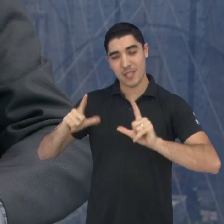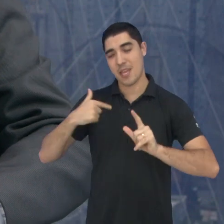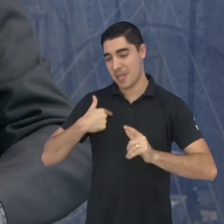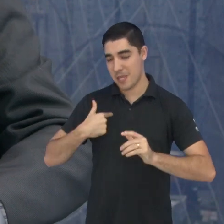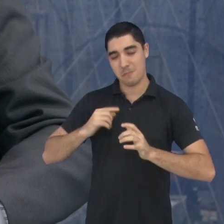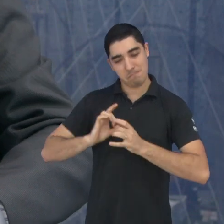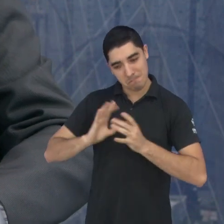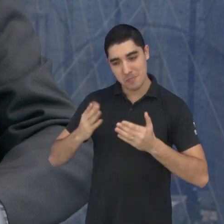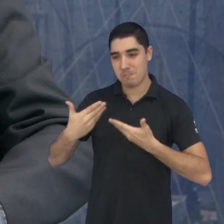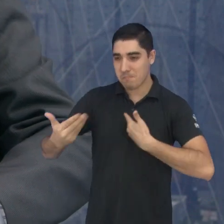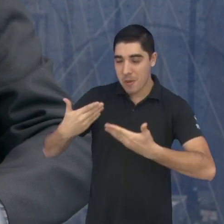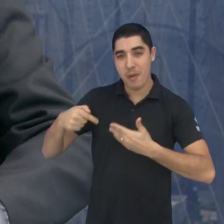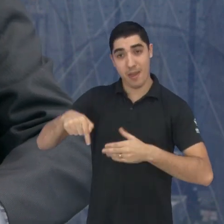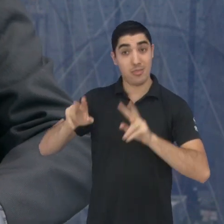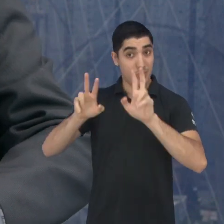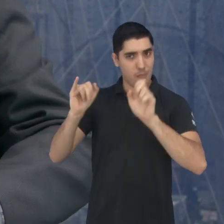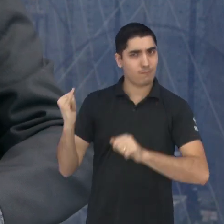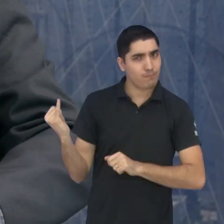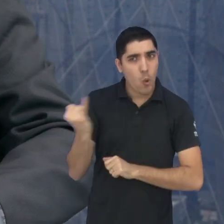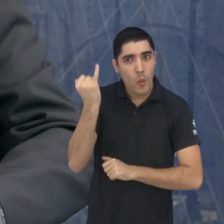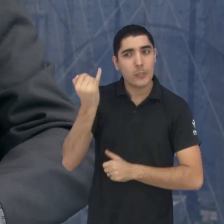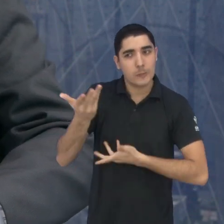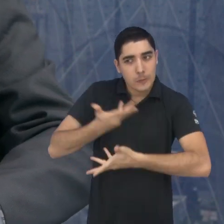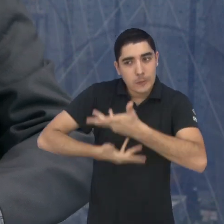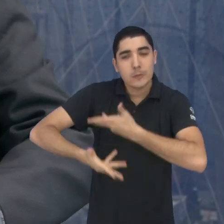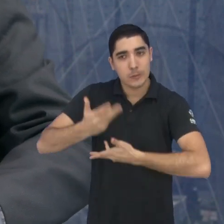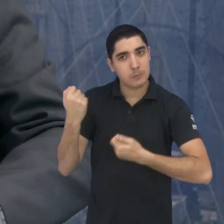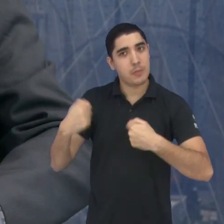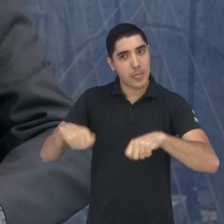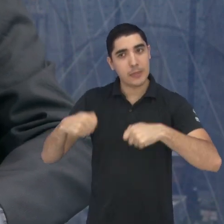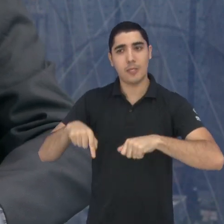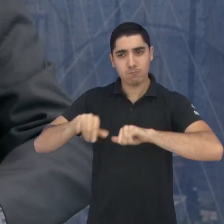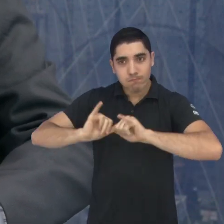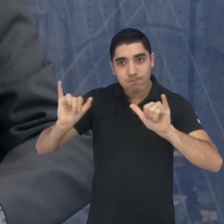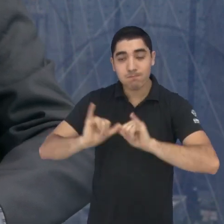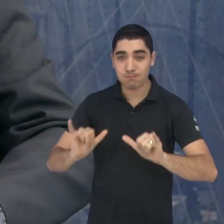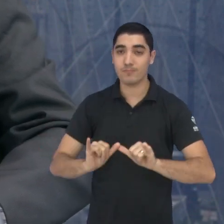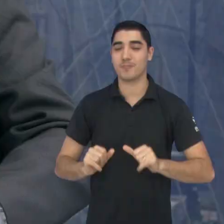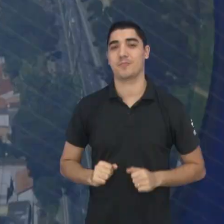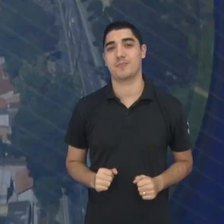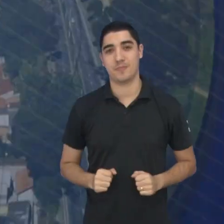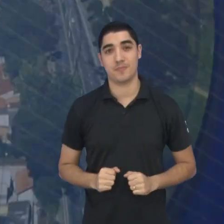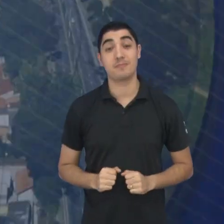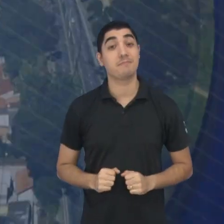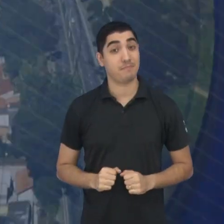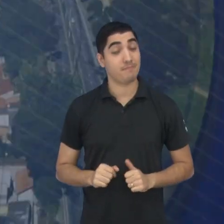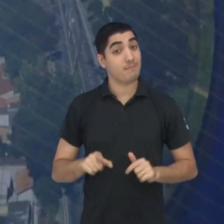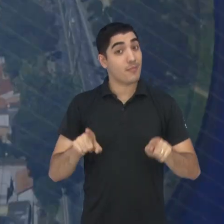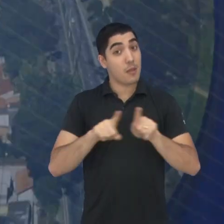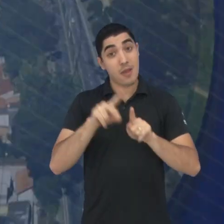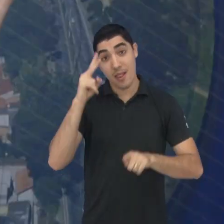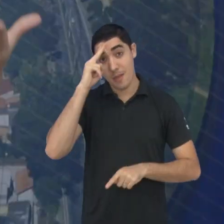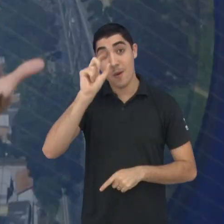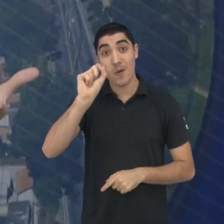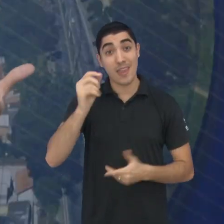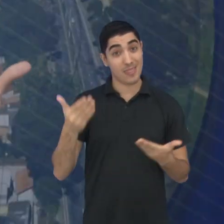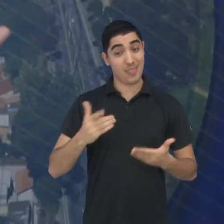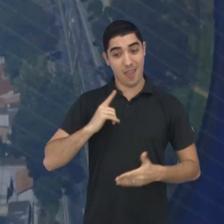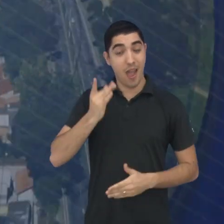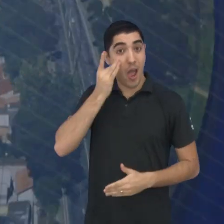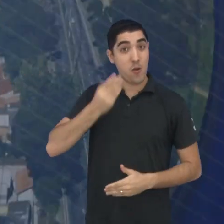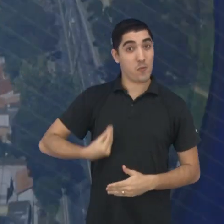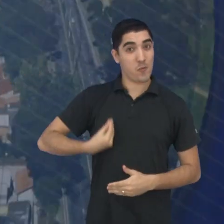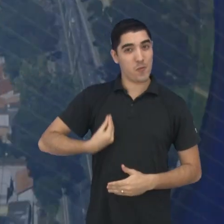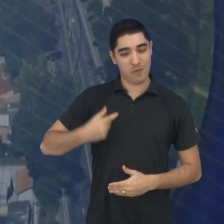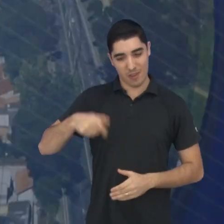para conversarmos sobre esse tema que é muito instigante e necessário para os dias de hoje. E lembrando que estamos ao vivo, gente,